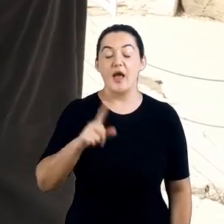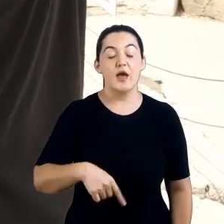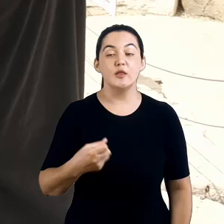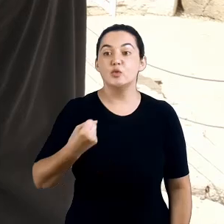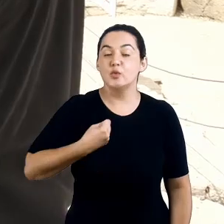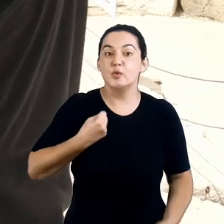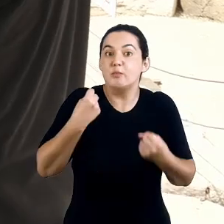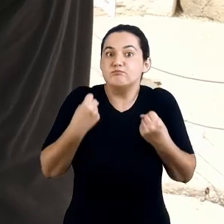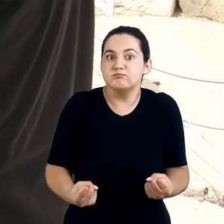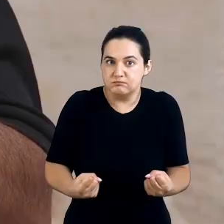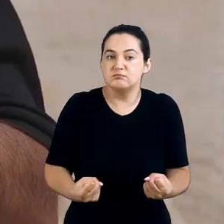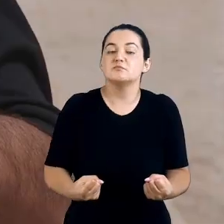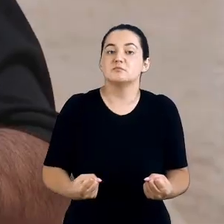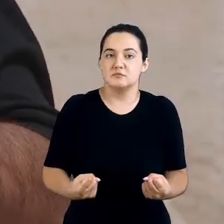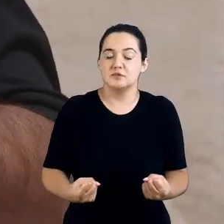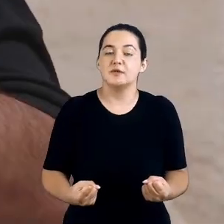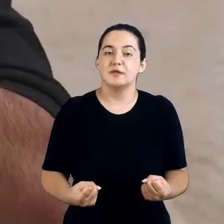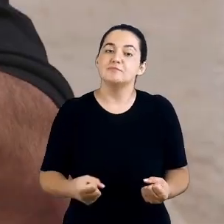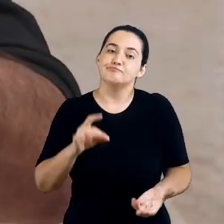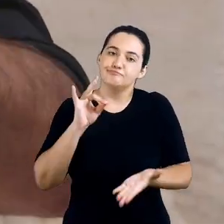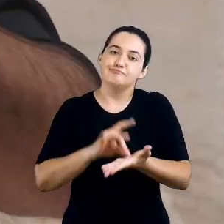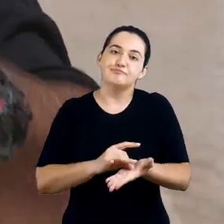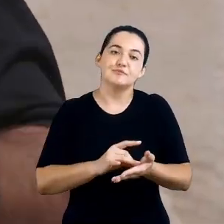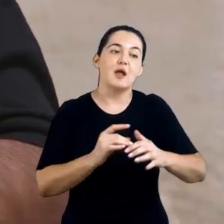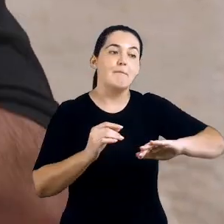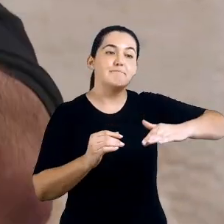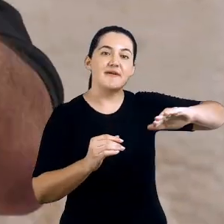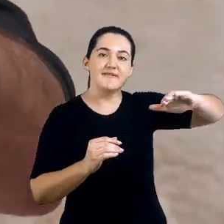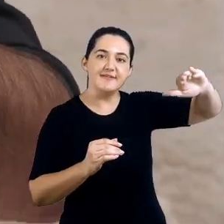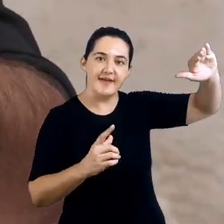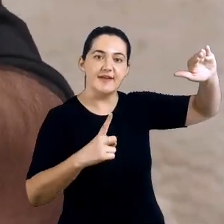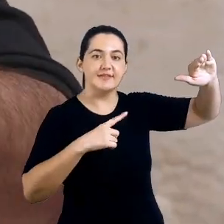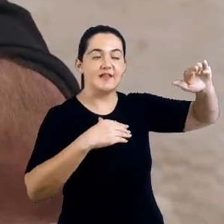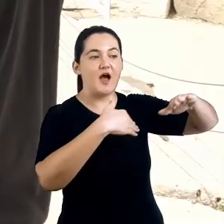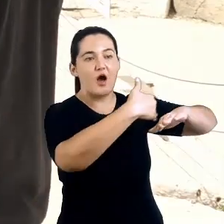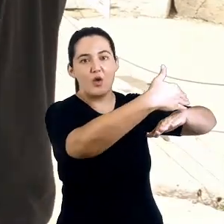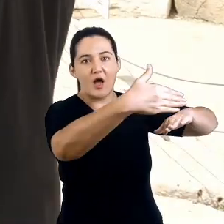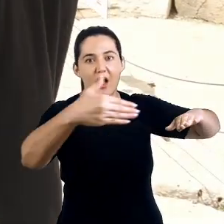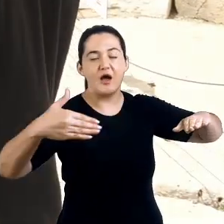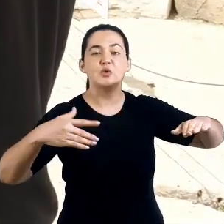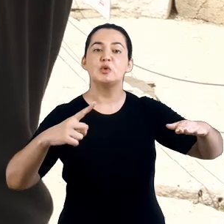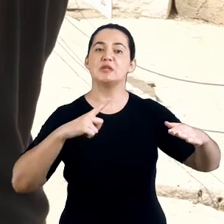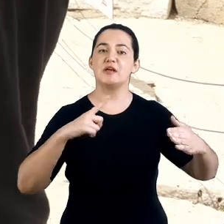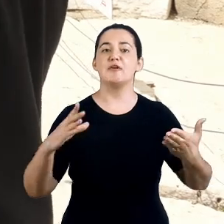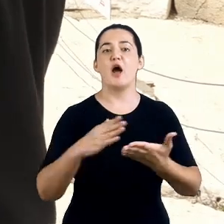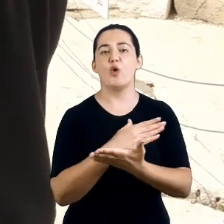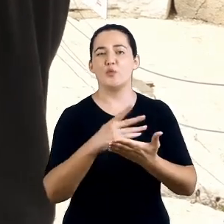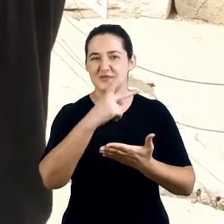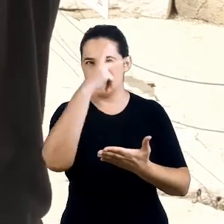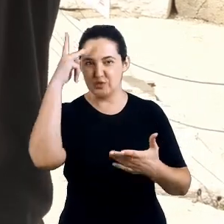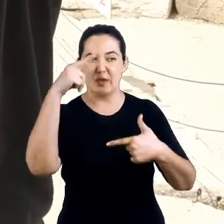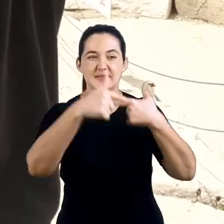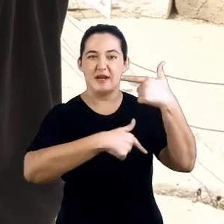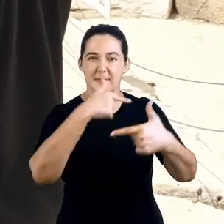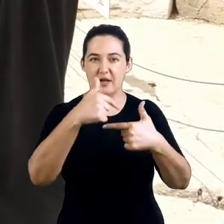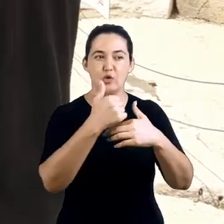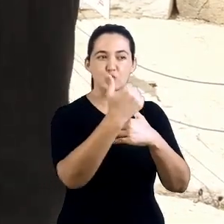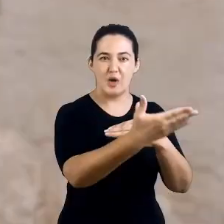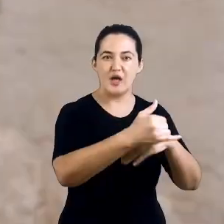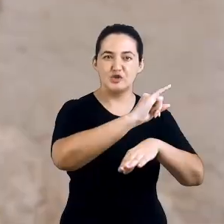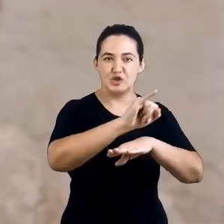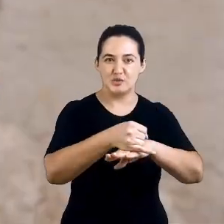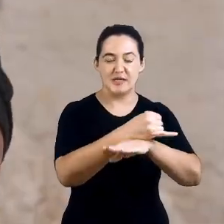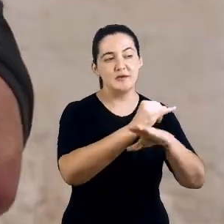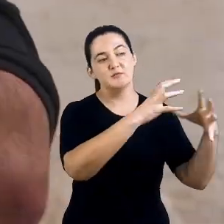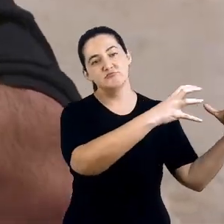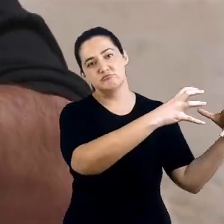números impressionantes. Portanto, sim, as pedreiras estavam à nossa volta. Os maçons trabalharam nas proximidades de Jerusalém